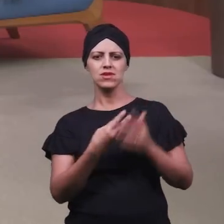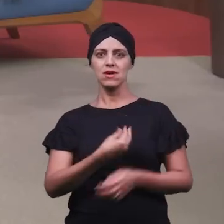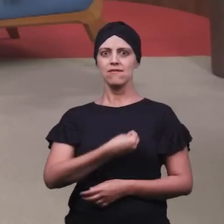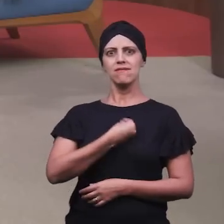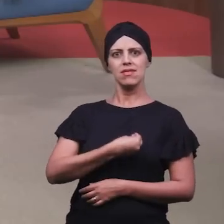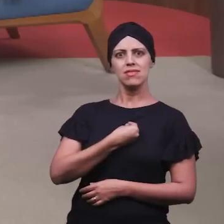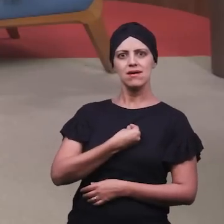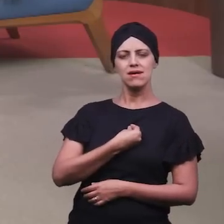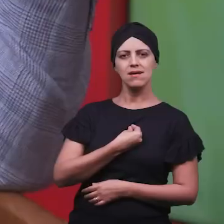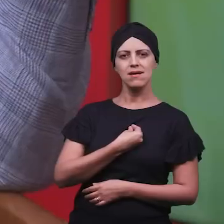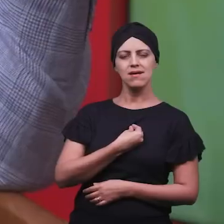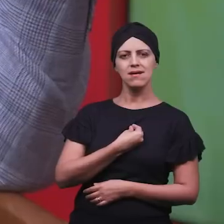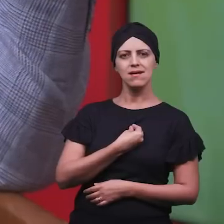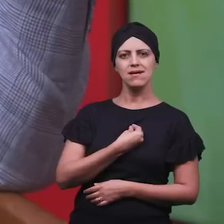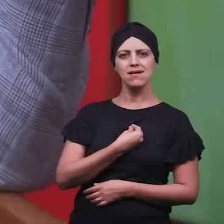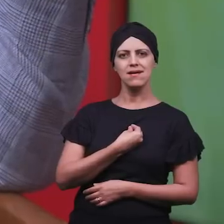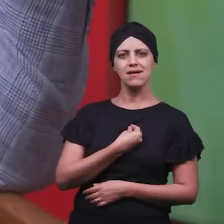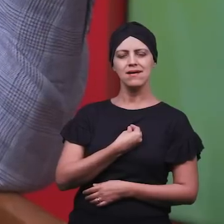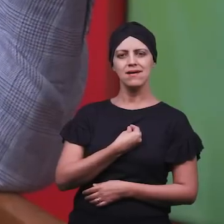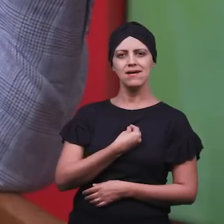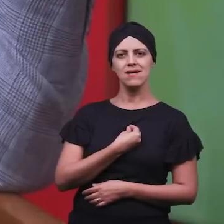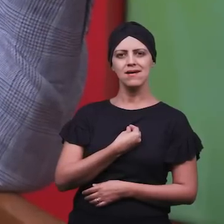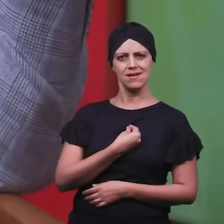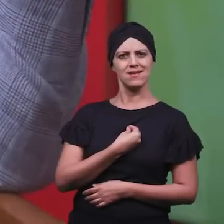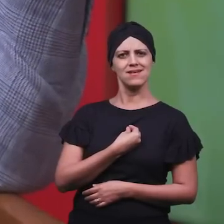era a vida.